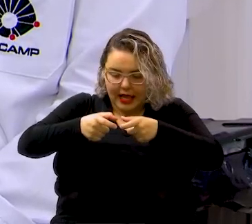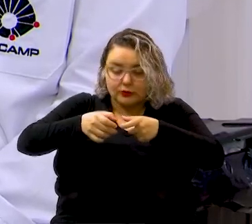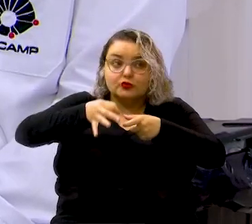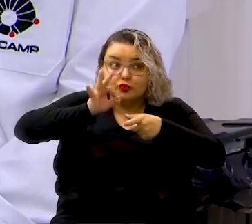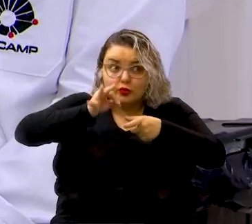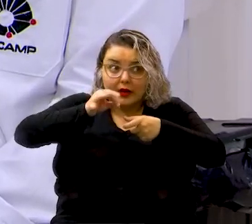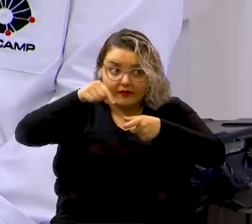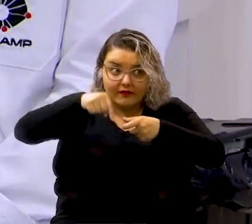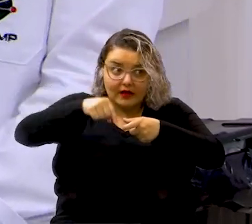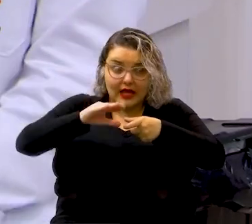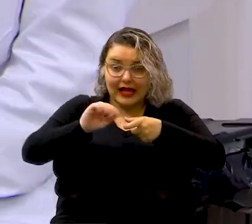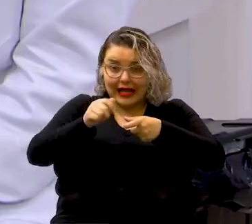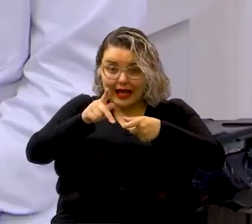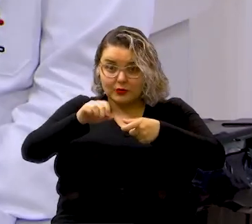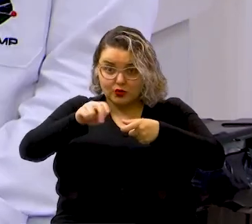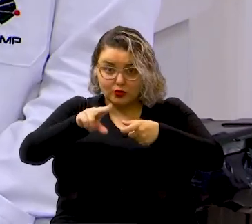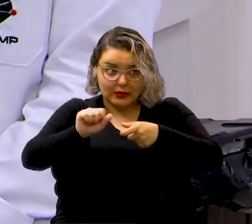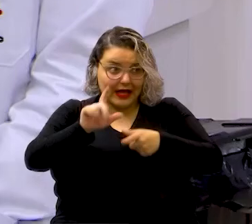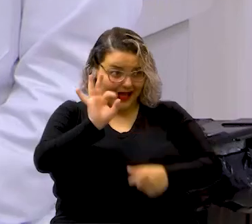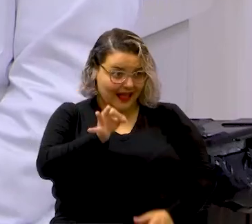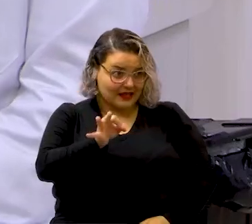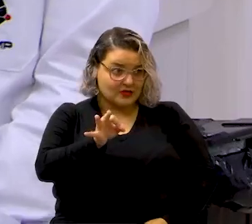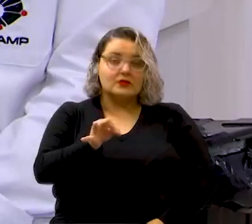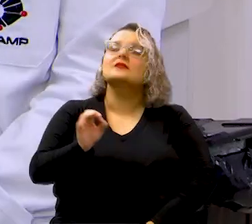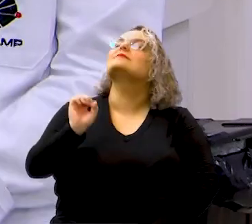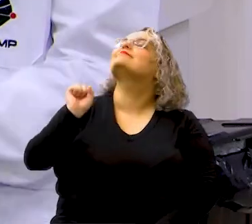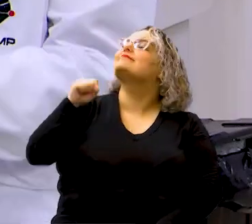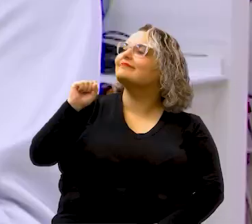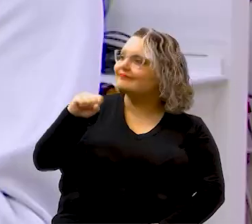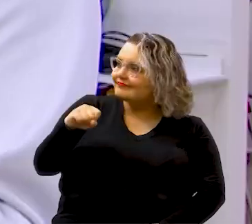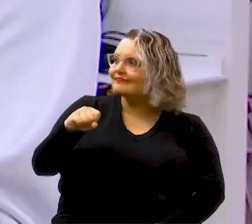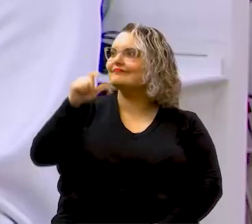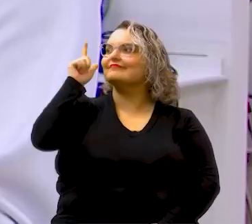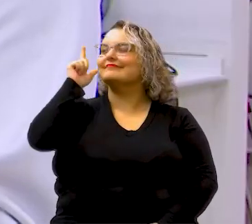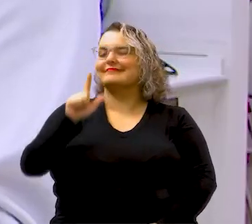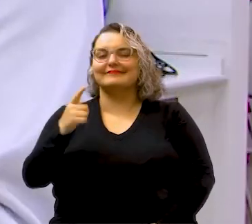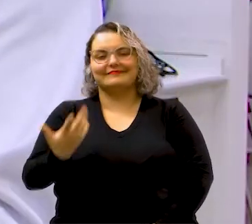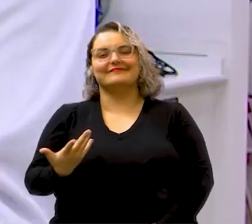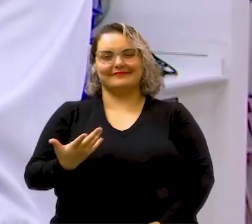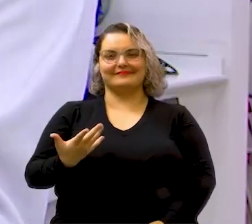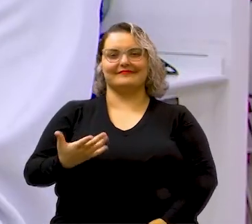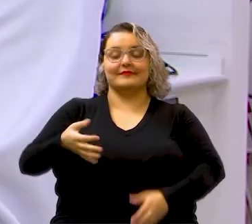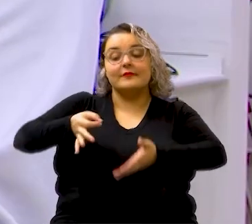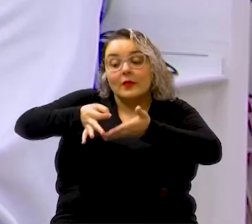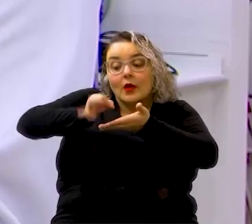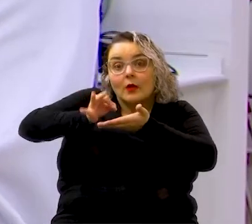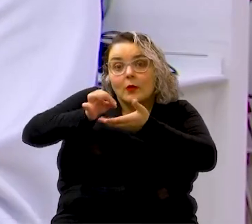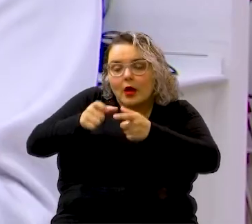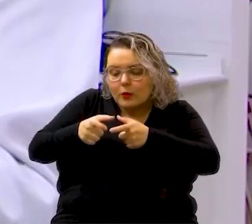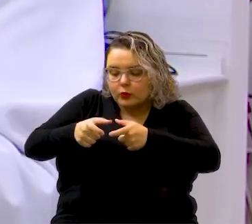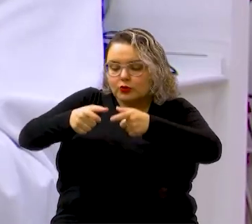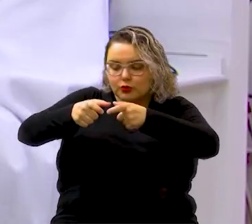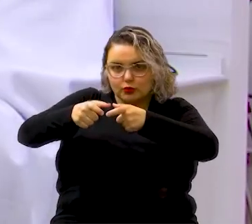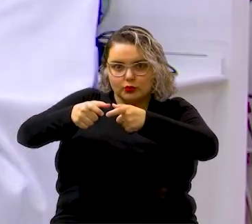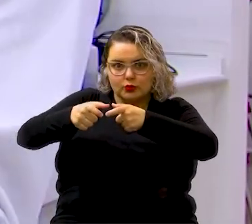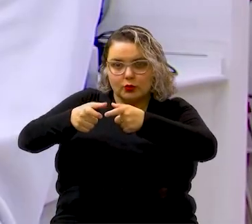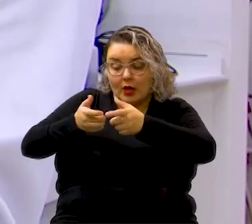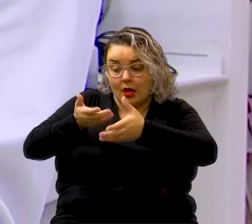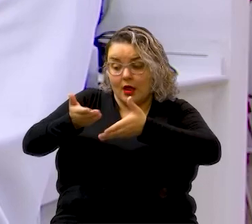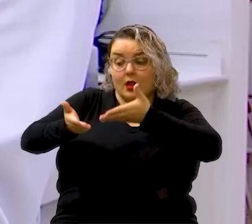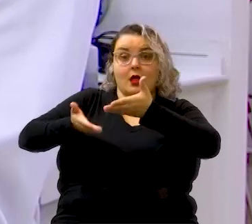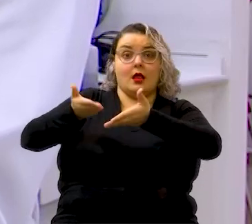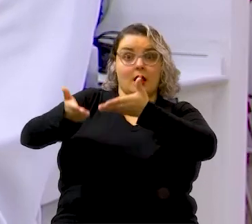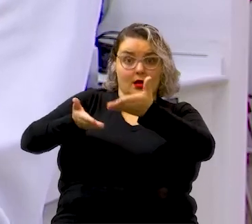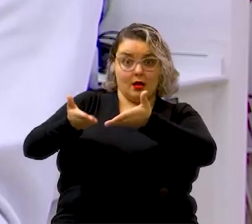do café. É isso? É isso mesmo. Então nós conseguimos hoje pegar a cápsula de café, a gente consegue